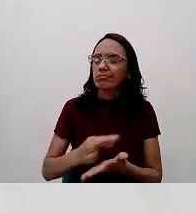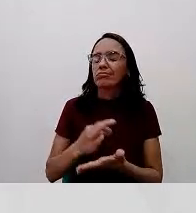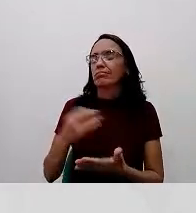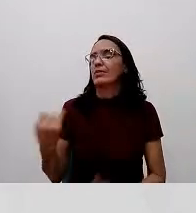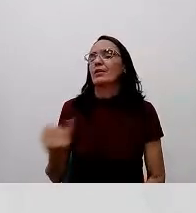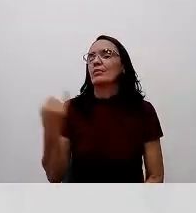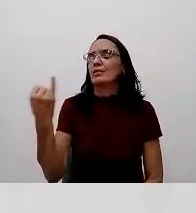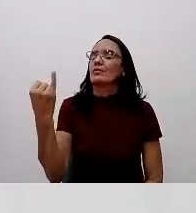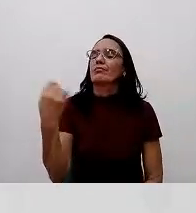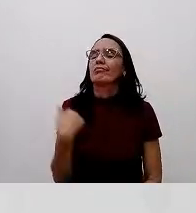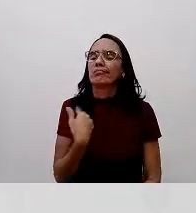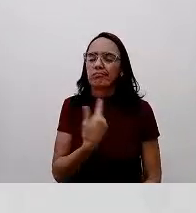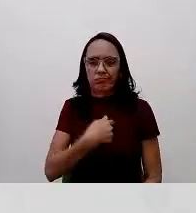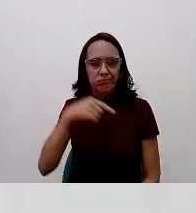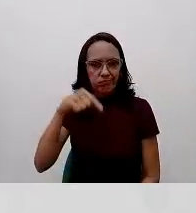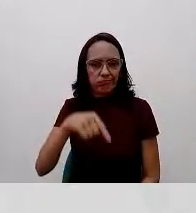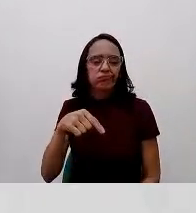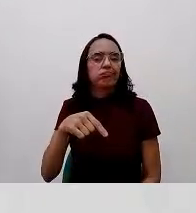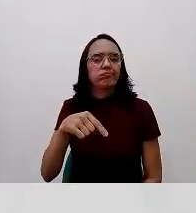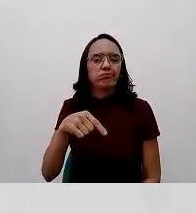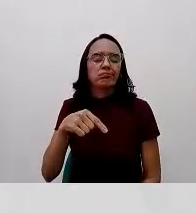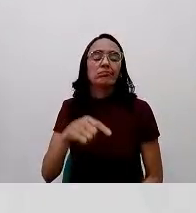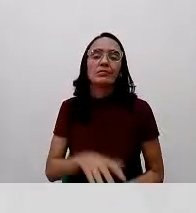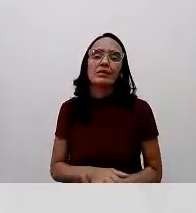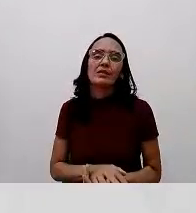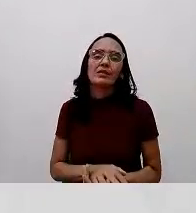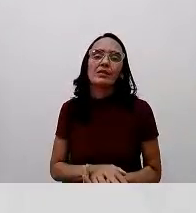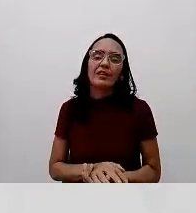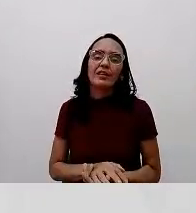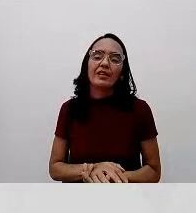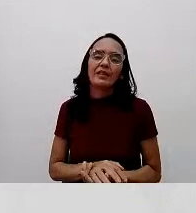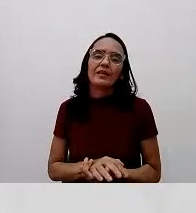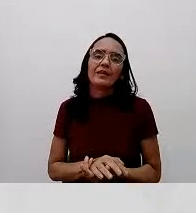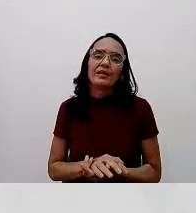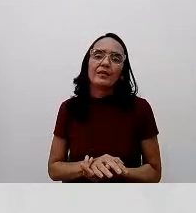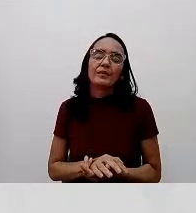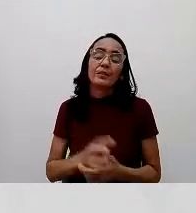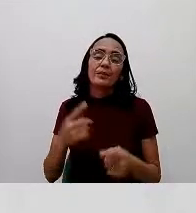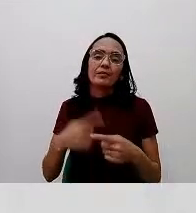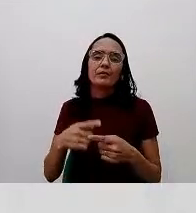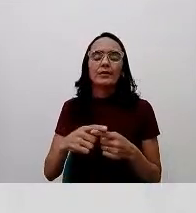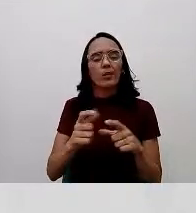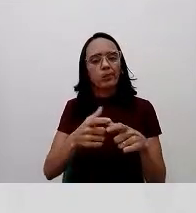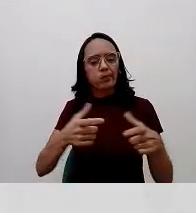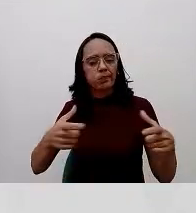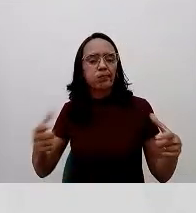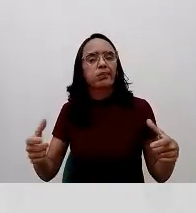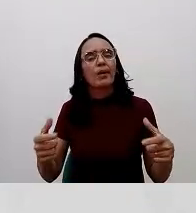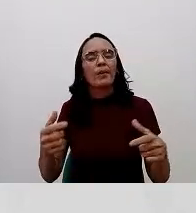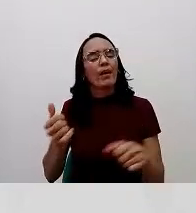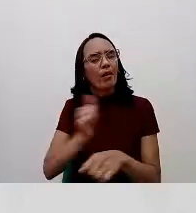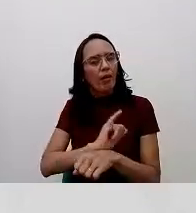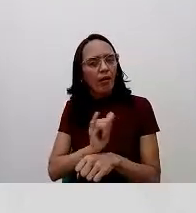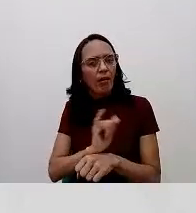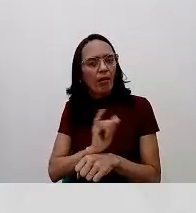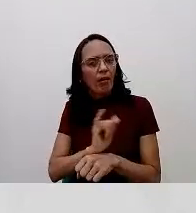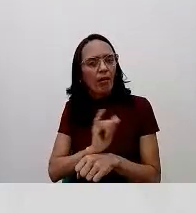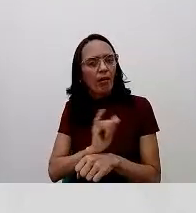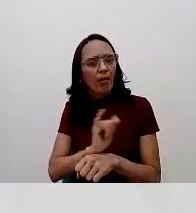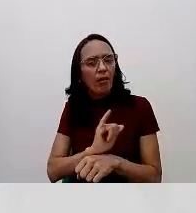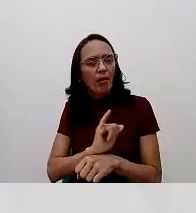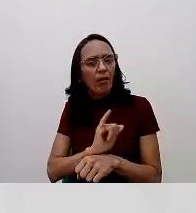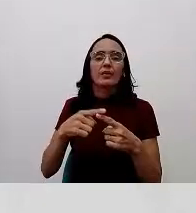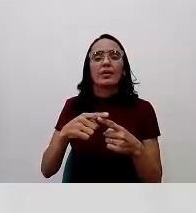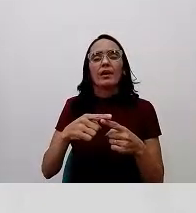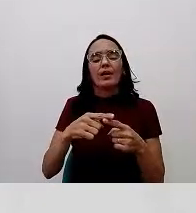A gente fica muito feliz em ter esse canal cada dia mais crescendo, né? a Semana de Tecnologia impulsiona, mas a gente já usou